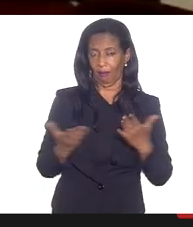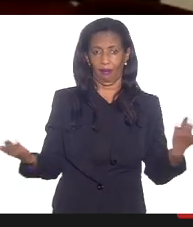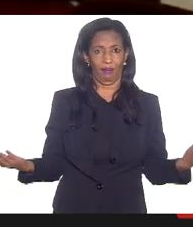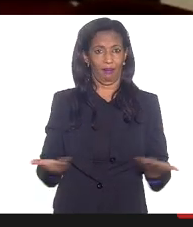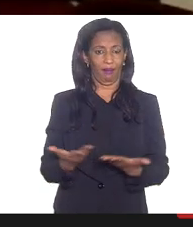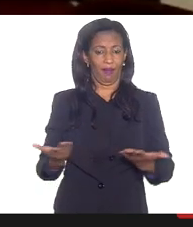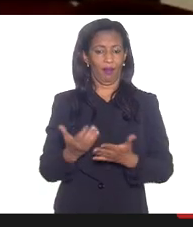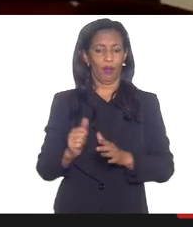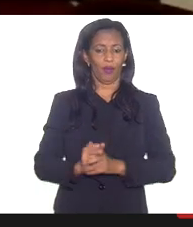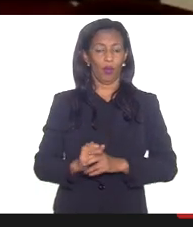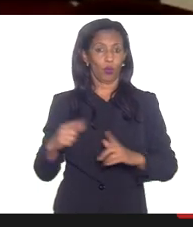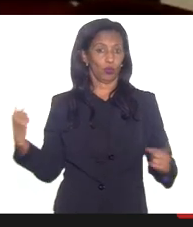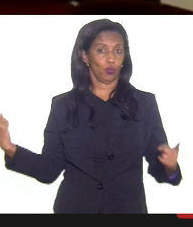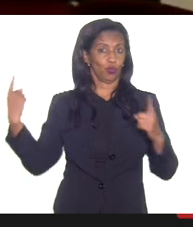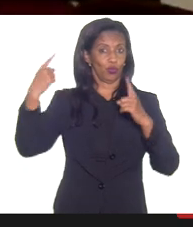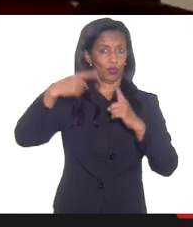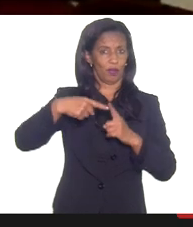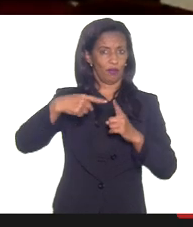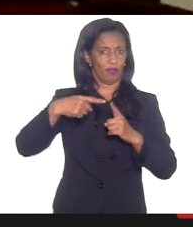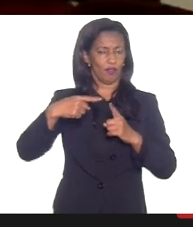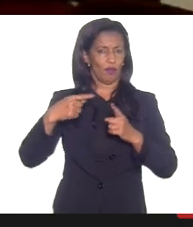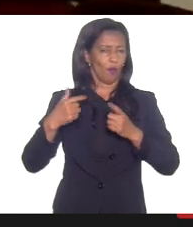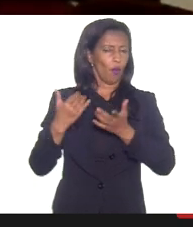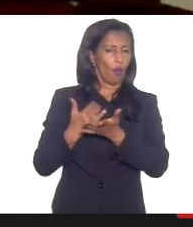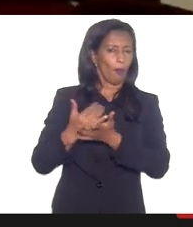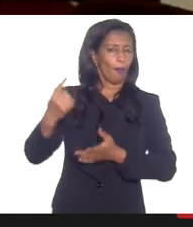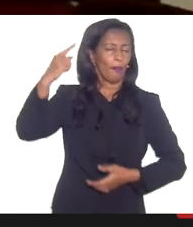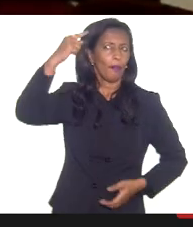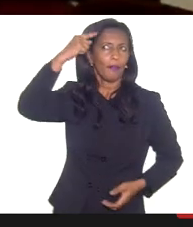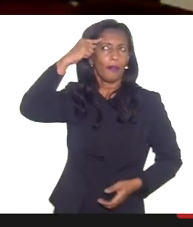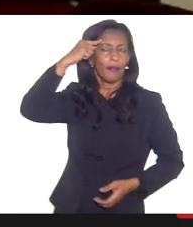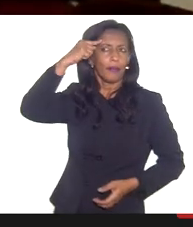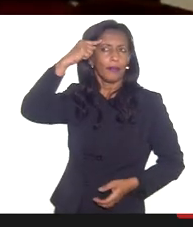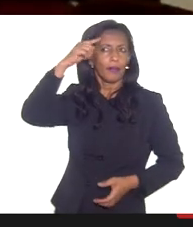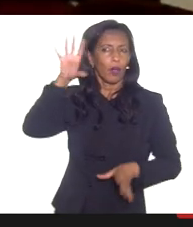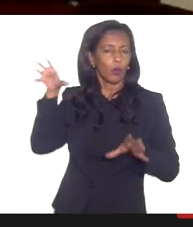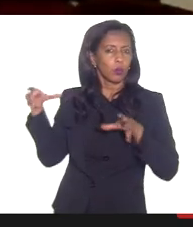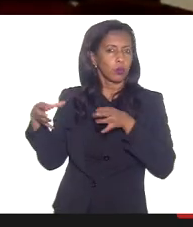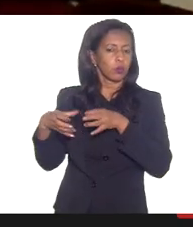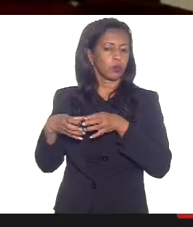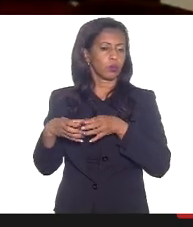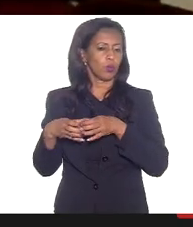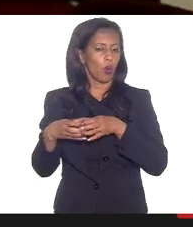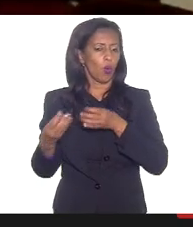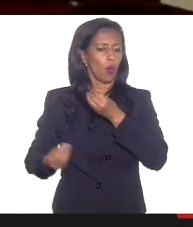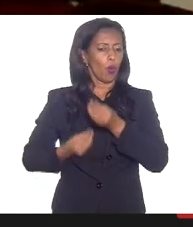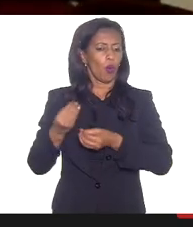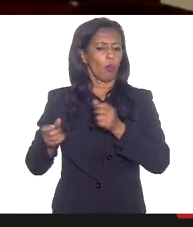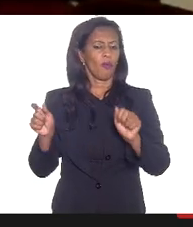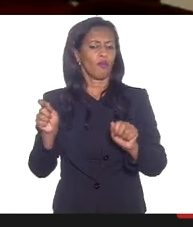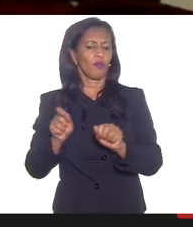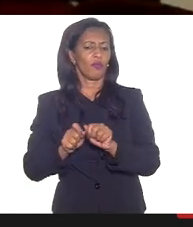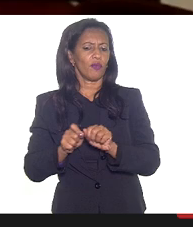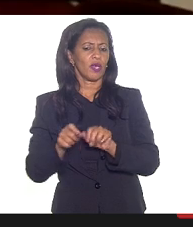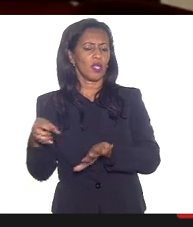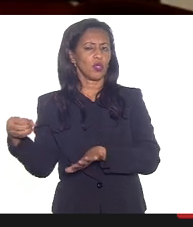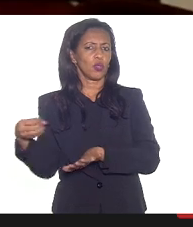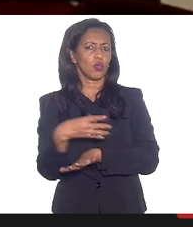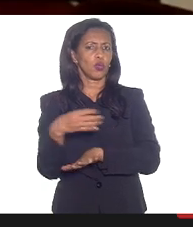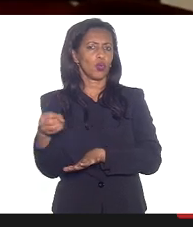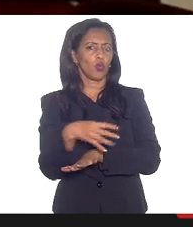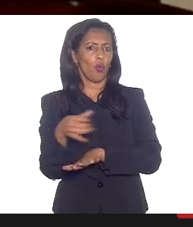nosso grande desafio foi começar a pensar, né, em como nós estaríamos fazendo esse novo